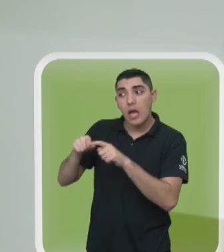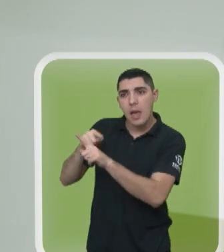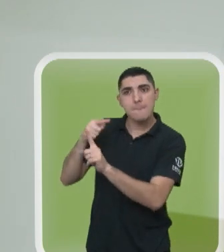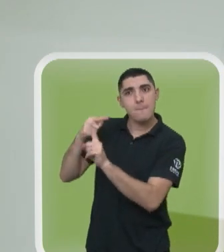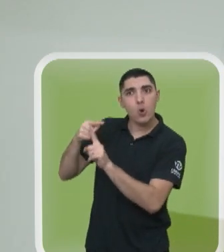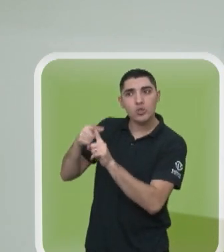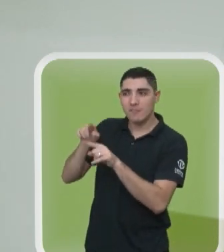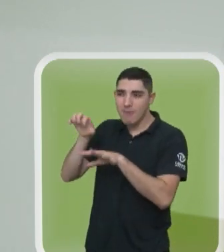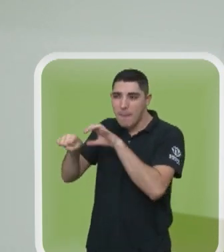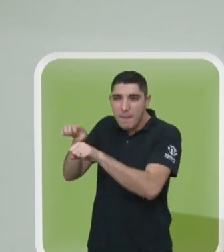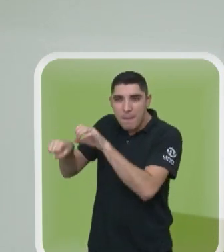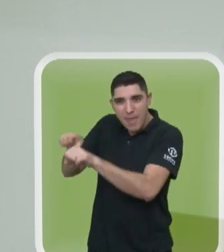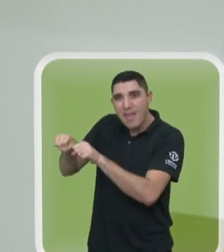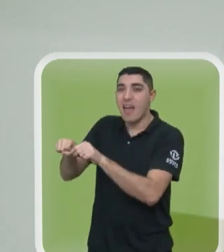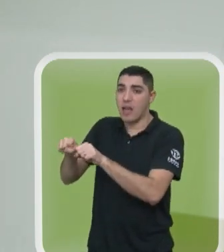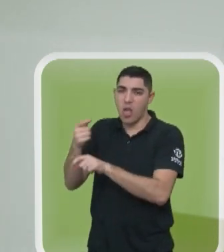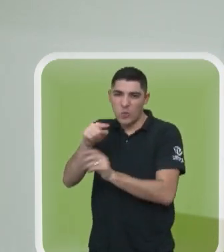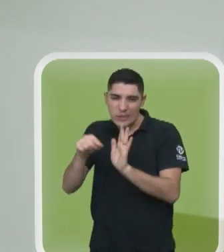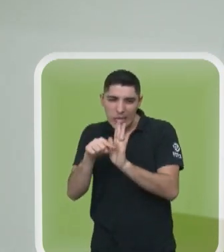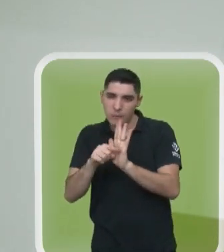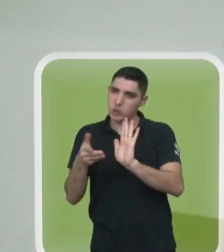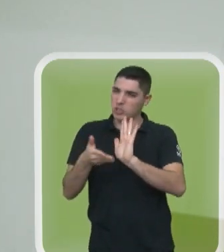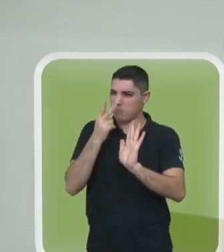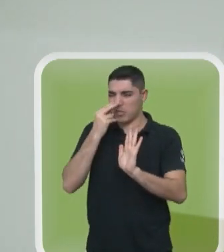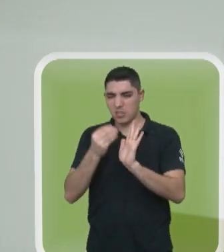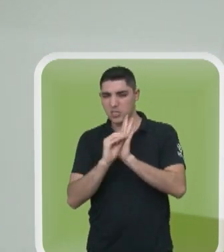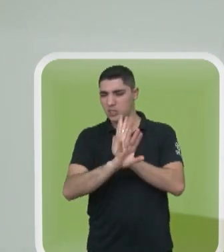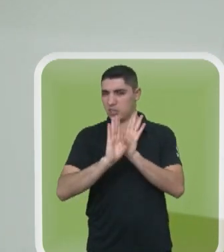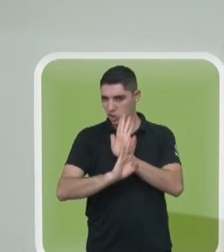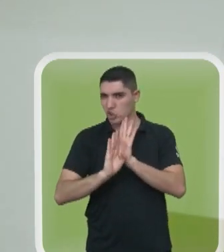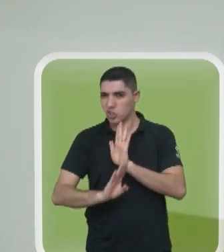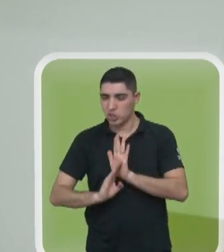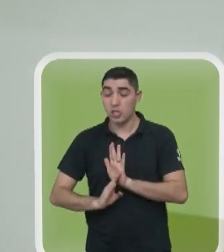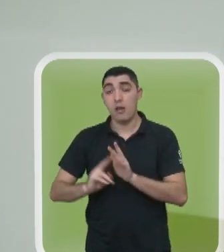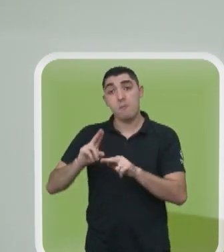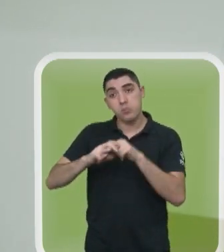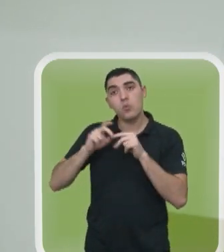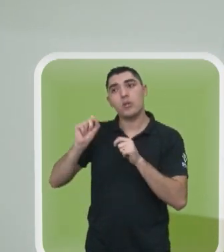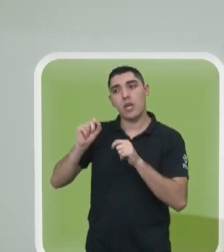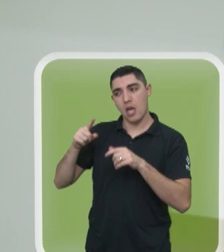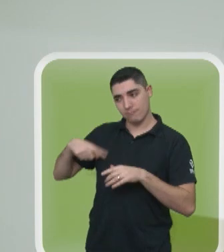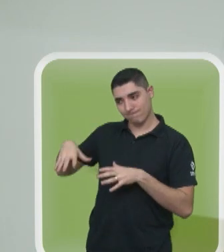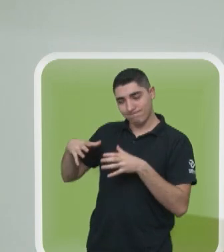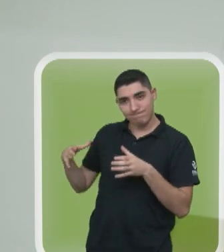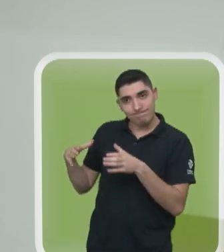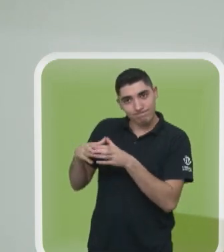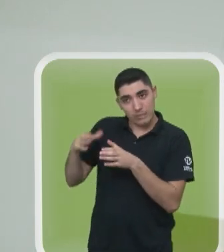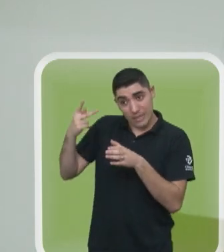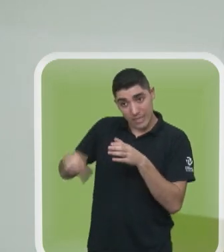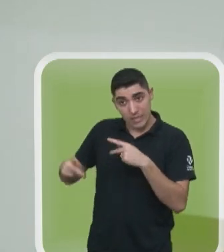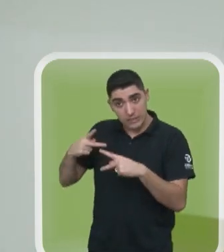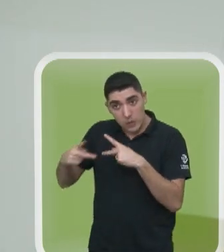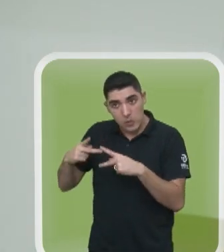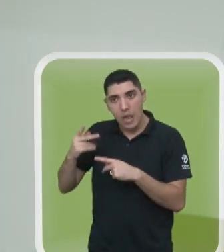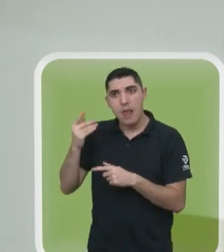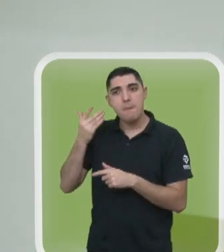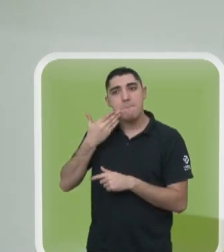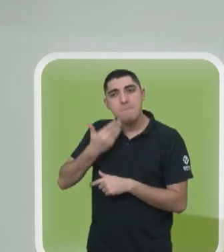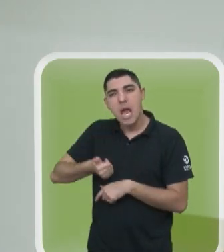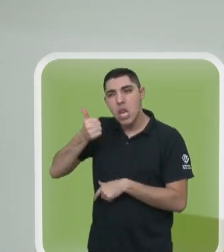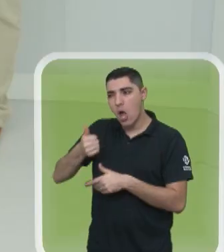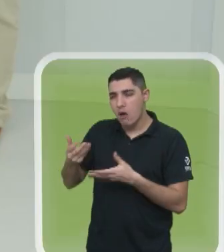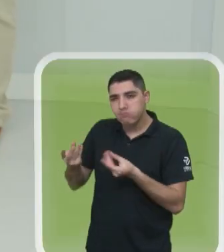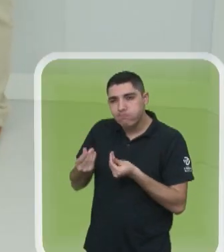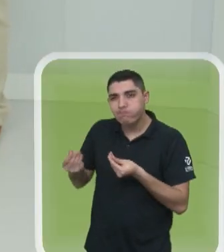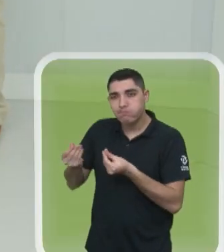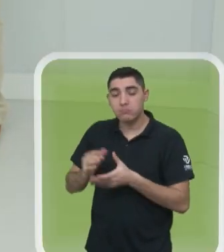desse jogo, desse confronto, para poder montar, enfim, montar o time, deixar o time mais afiado para as